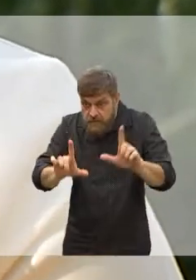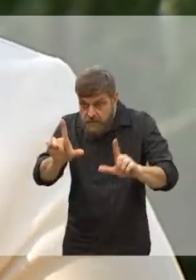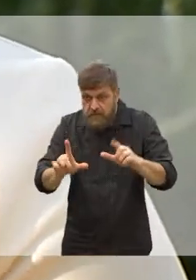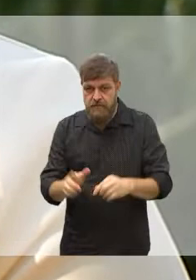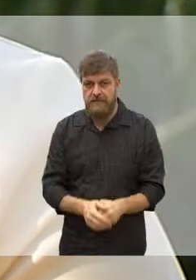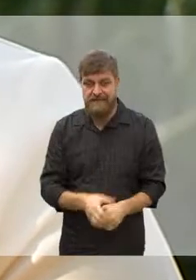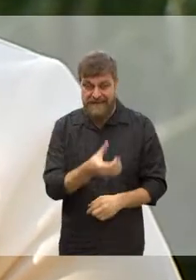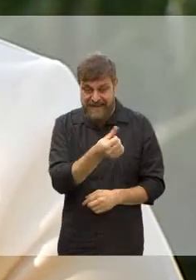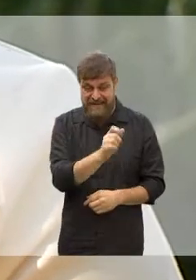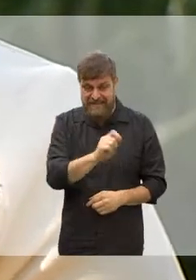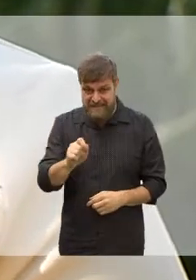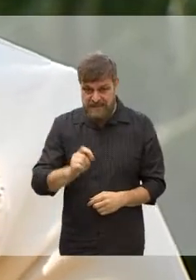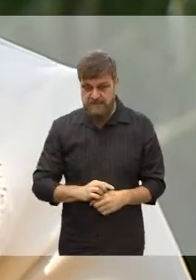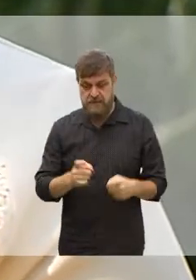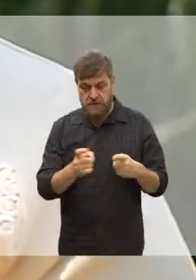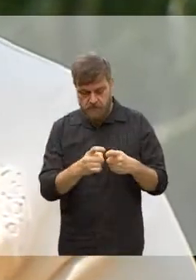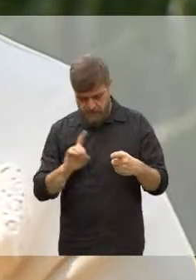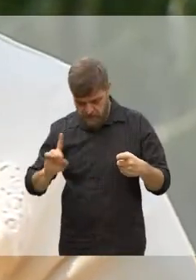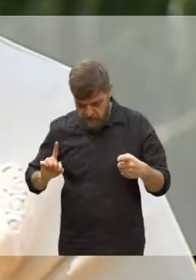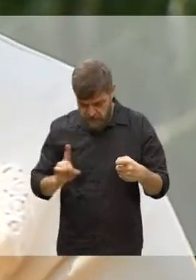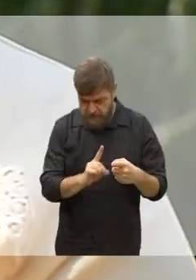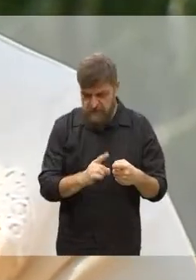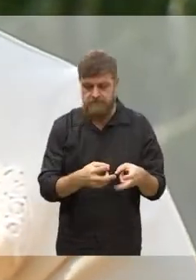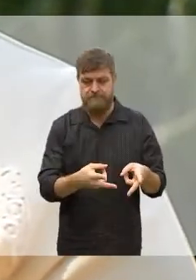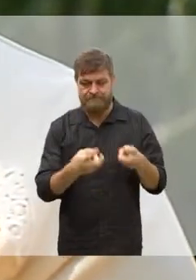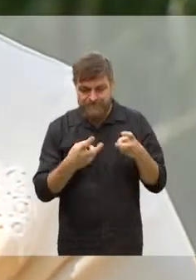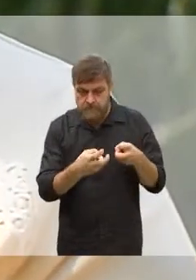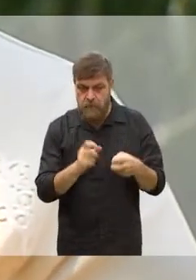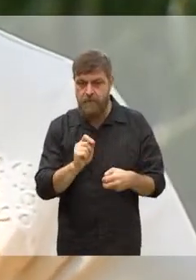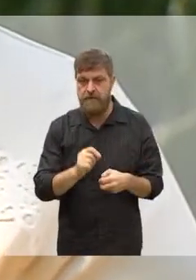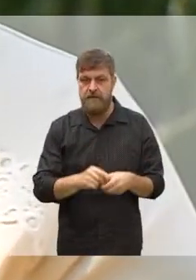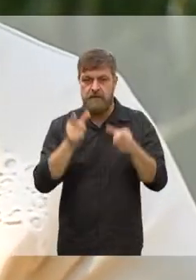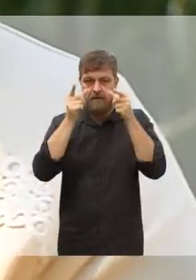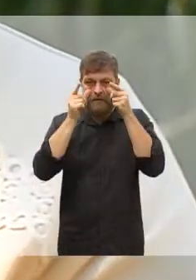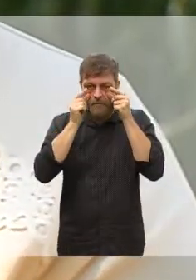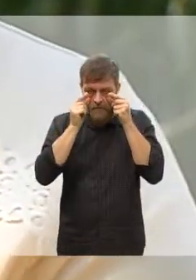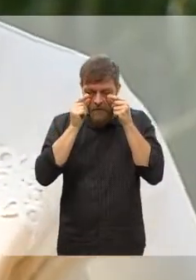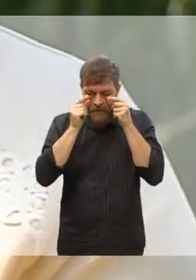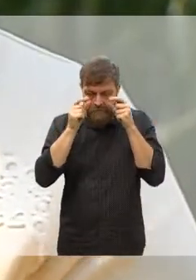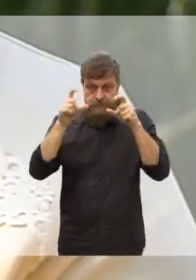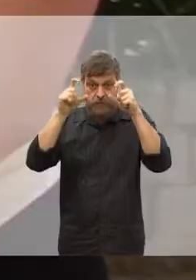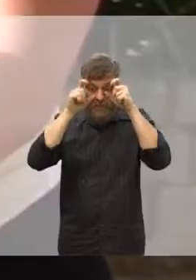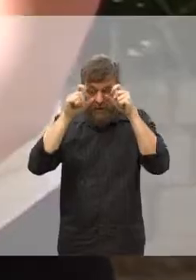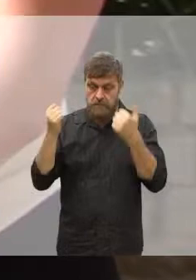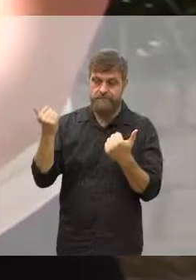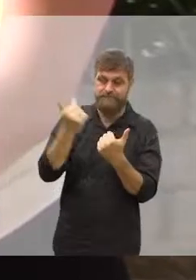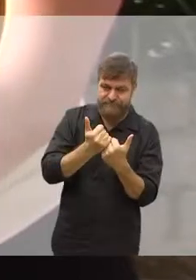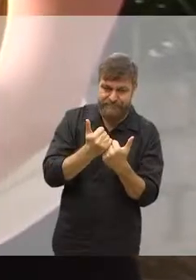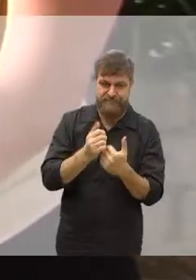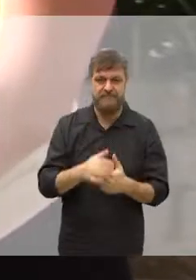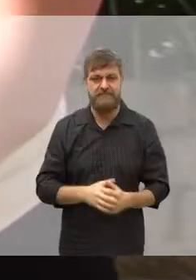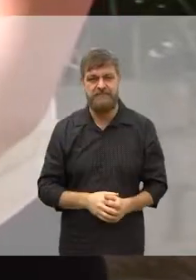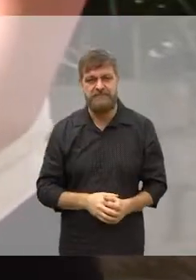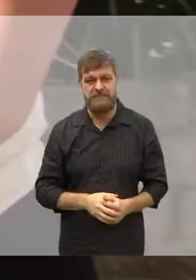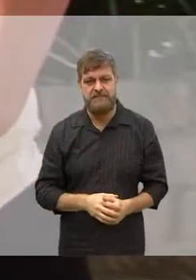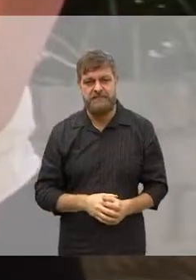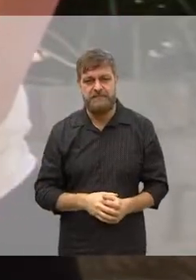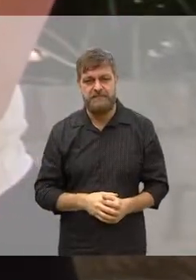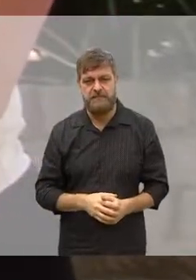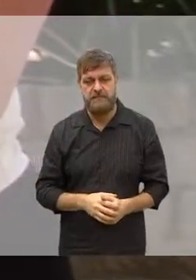cada 6 meses, em média, eu passo ele no oftalmo e a gente sempre tem que trocar o óculos dele, porque aumenta o grau. O que